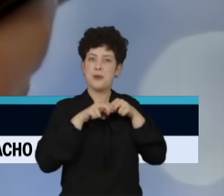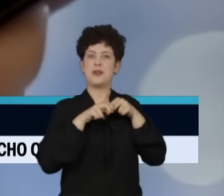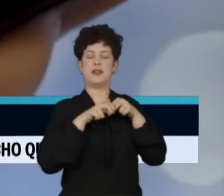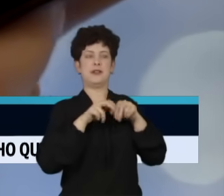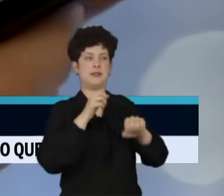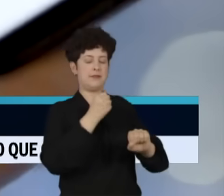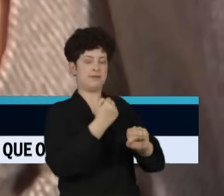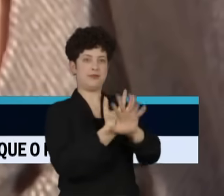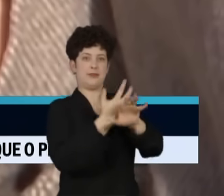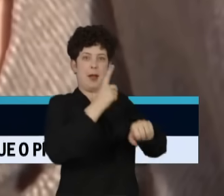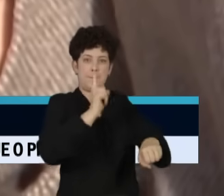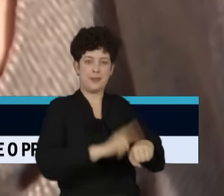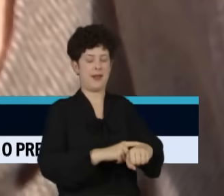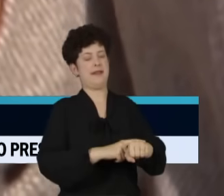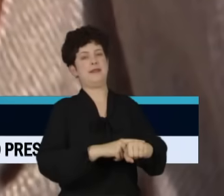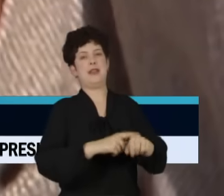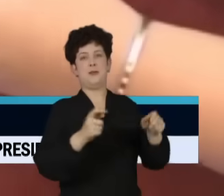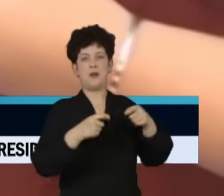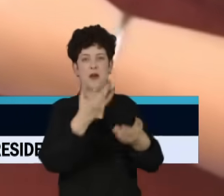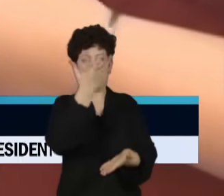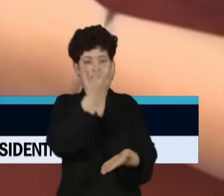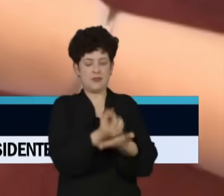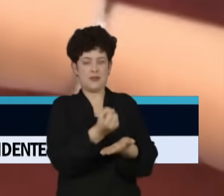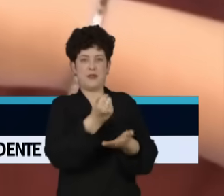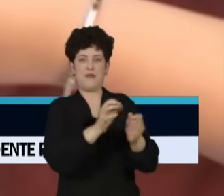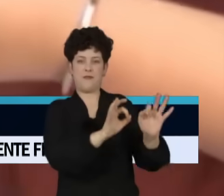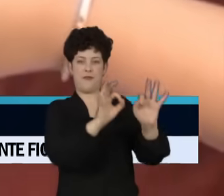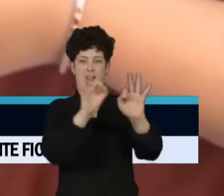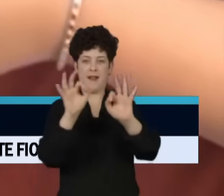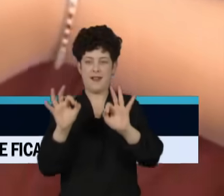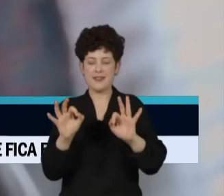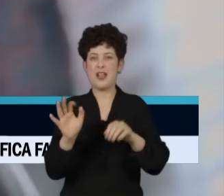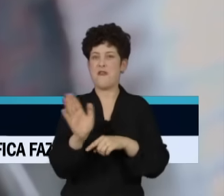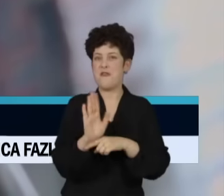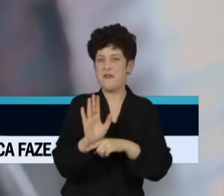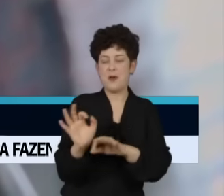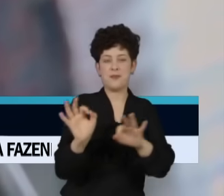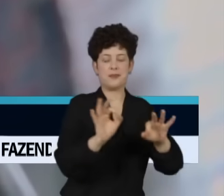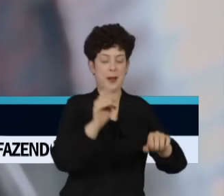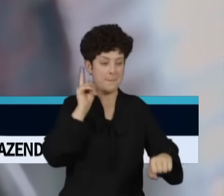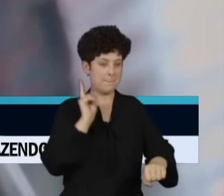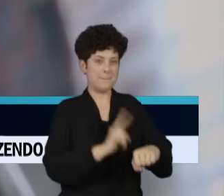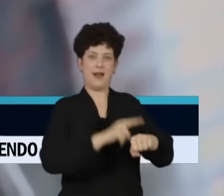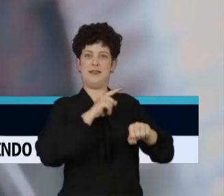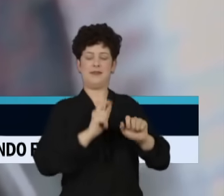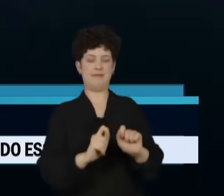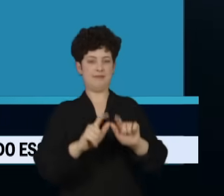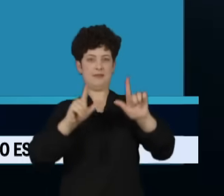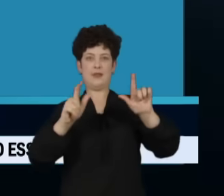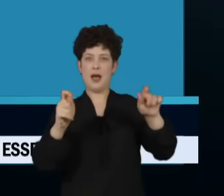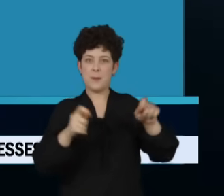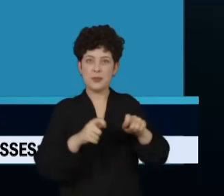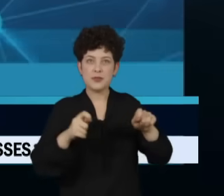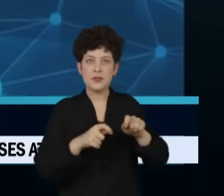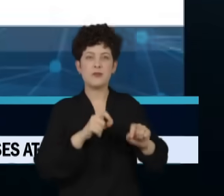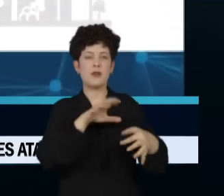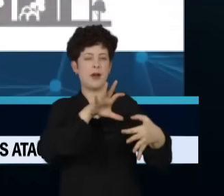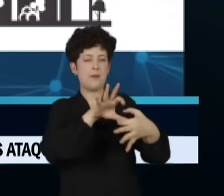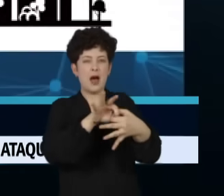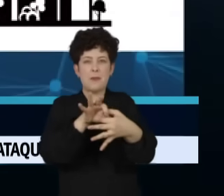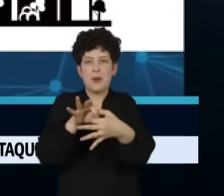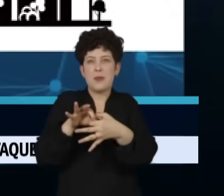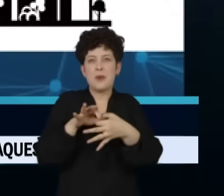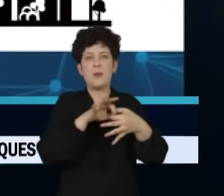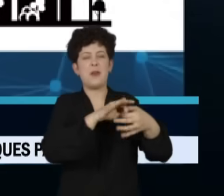possibilidades de uso. Baixar fotos e assistir a filmes são ações instantâneas. Vai ser possível conectar muitas